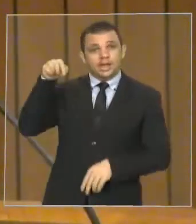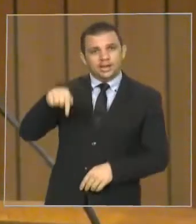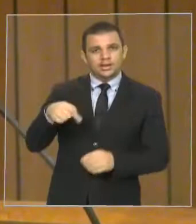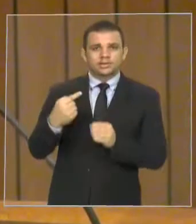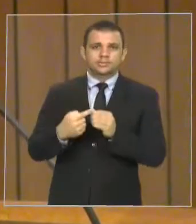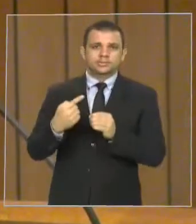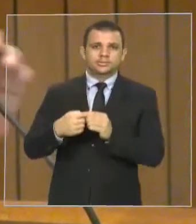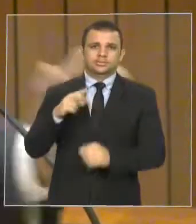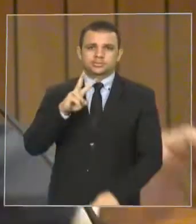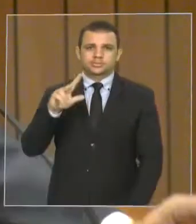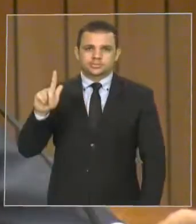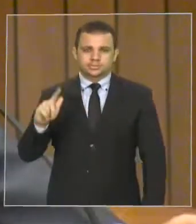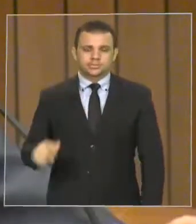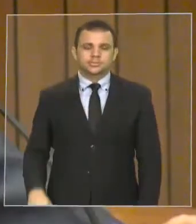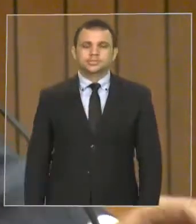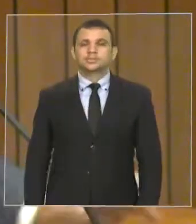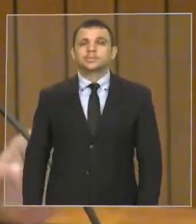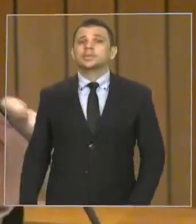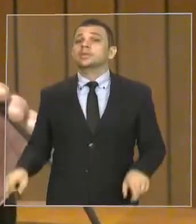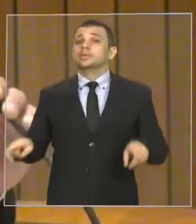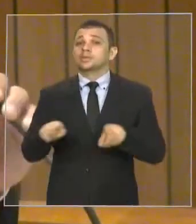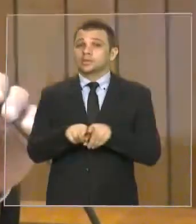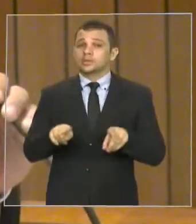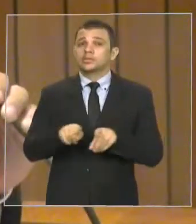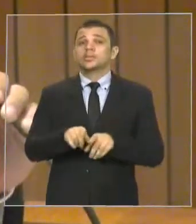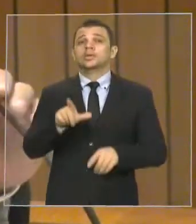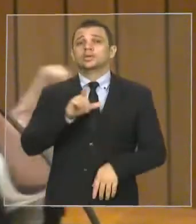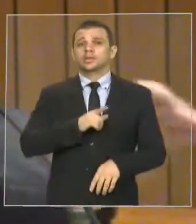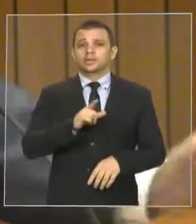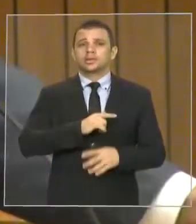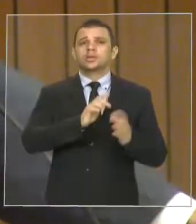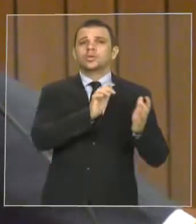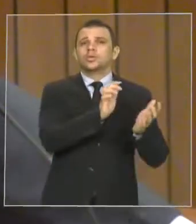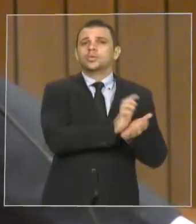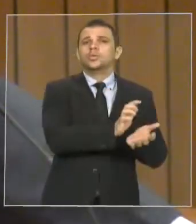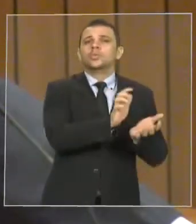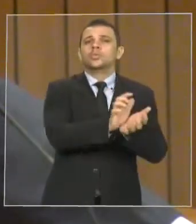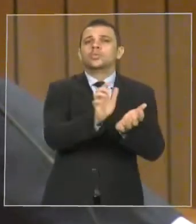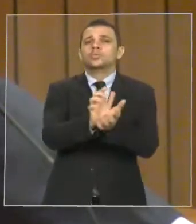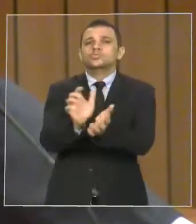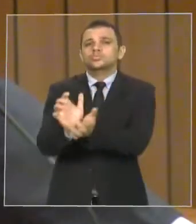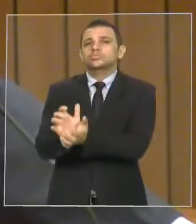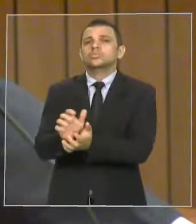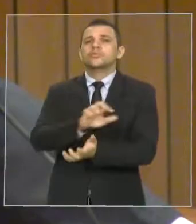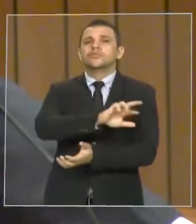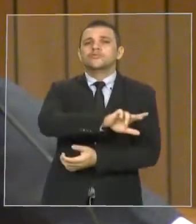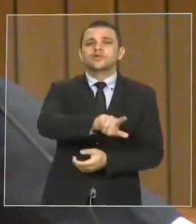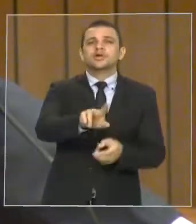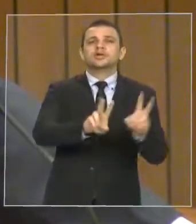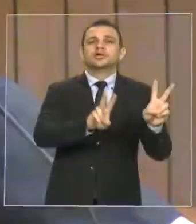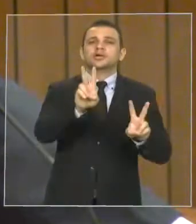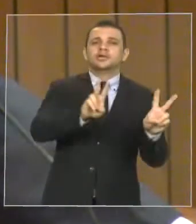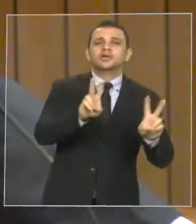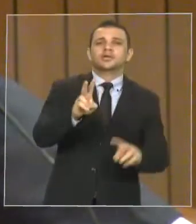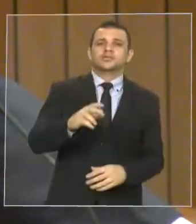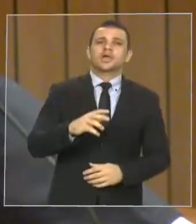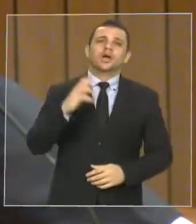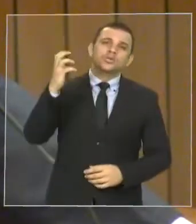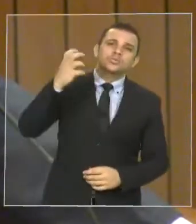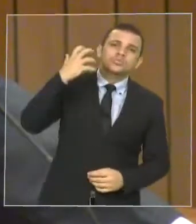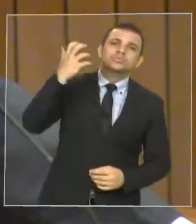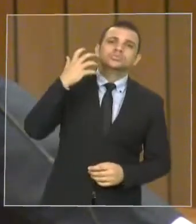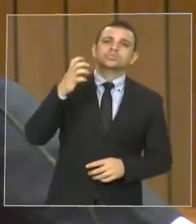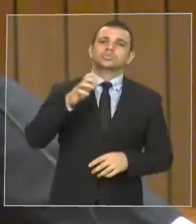disso existe uma série de blocos de sons distribuído por toda a cidade de fazê-lo é